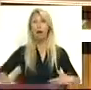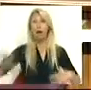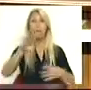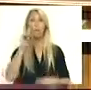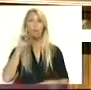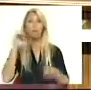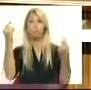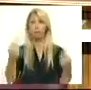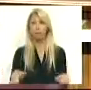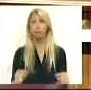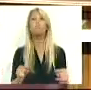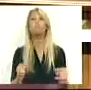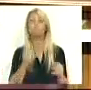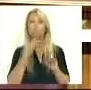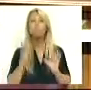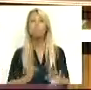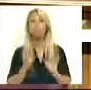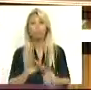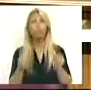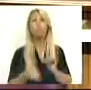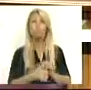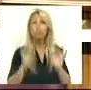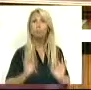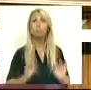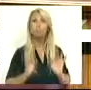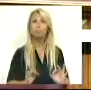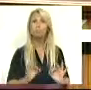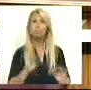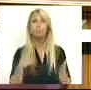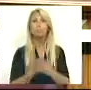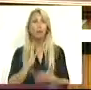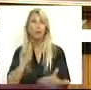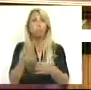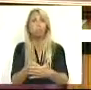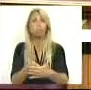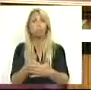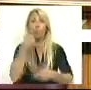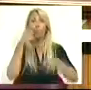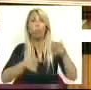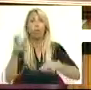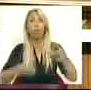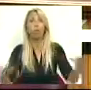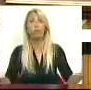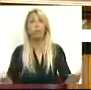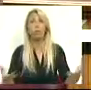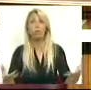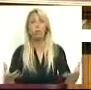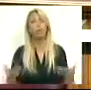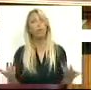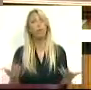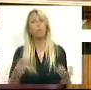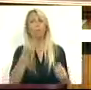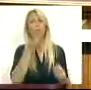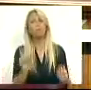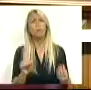protegidas torna-se efetivamente e concretamente um empecilho para as populações, e não tem que ser assim, porque as